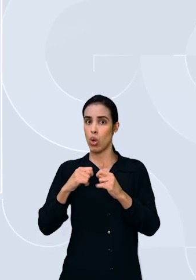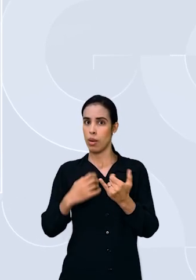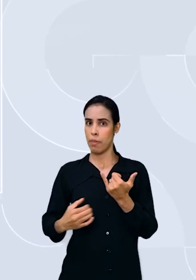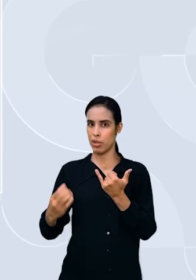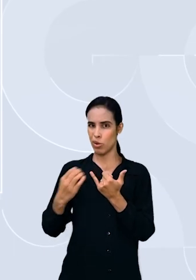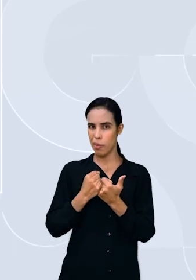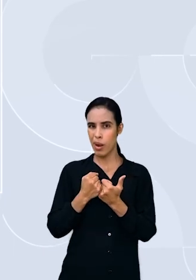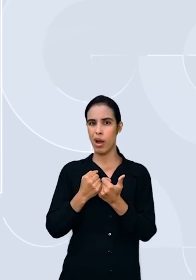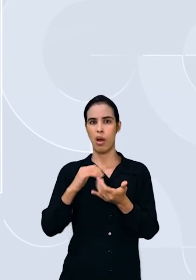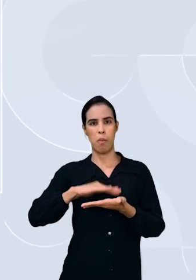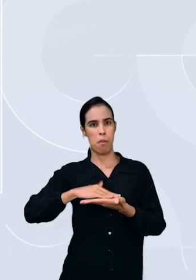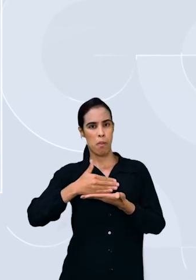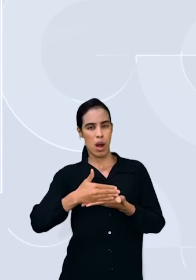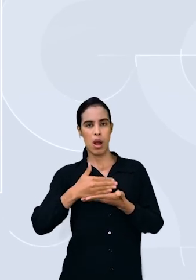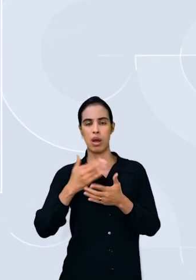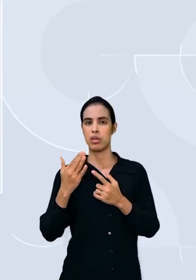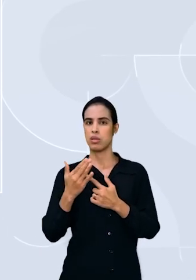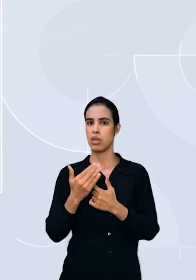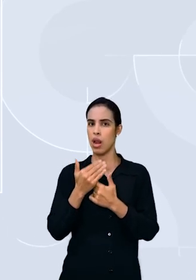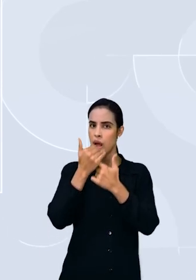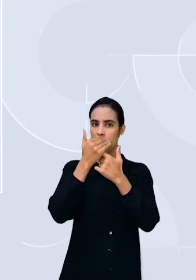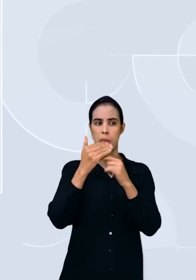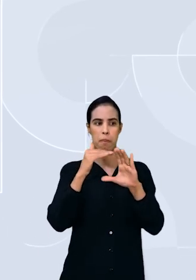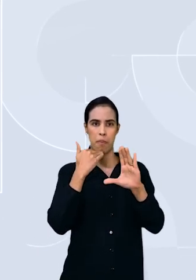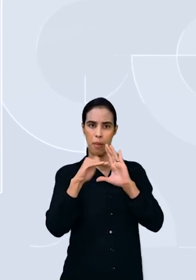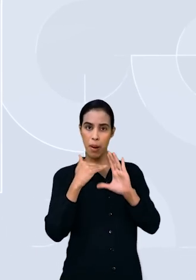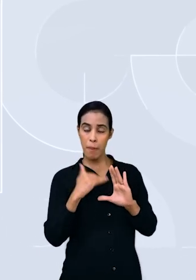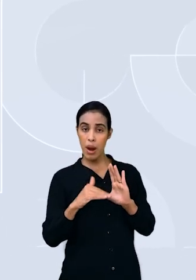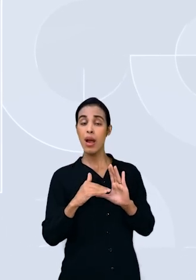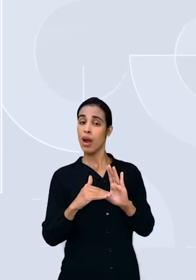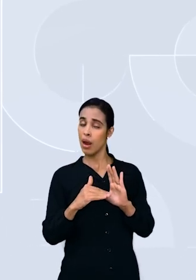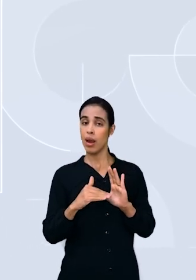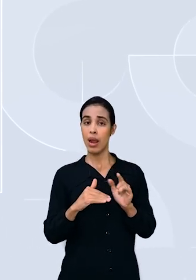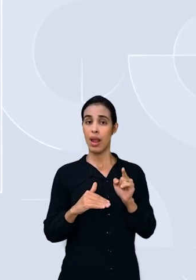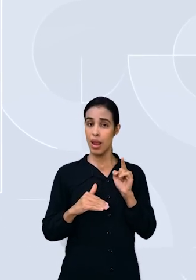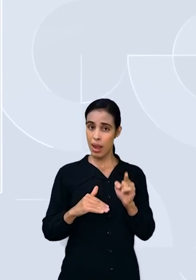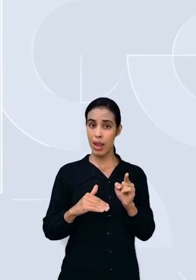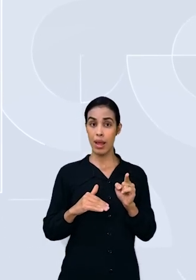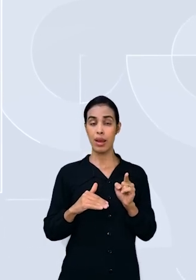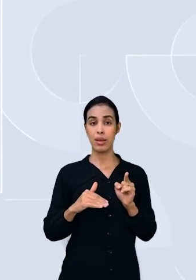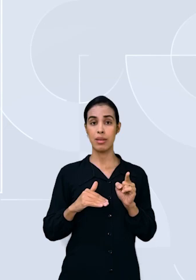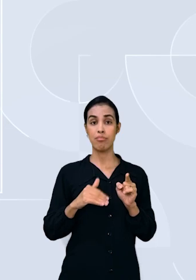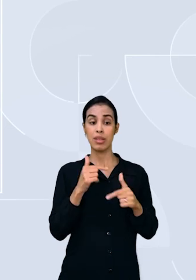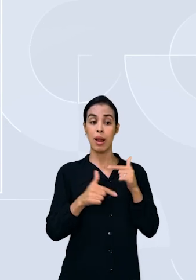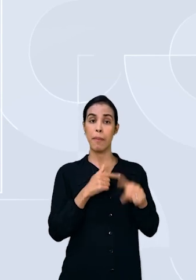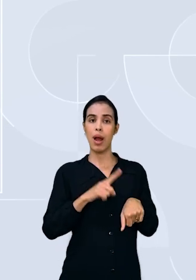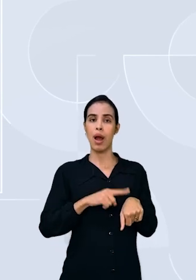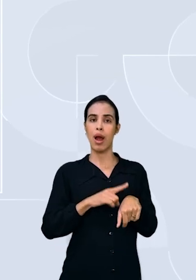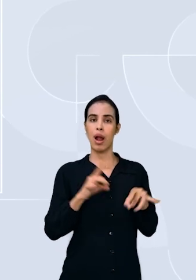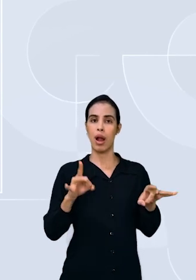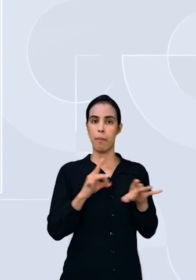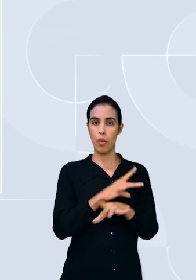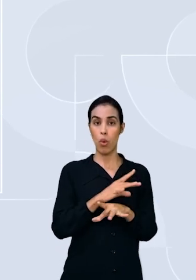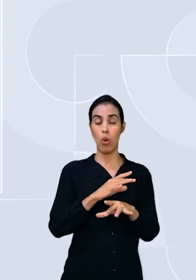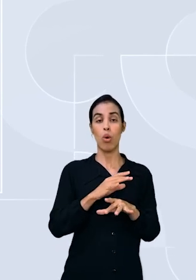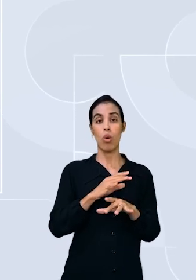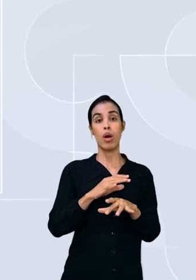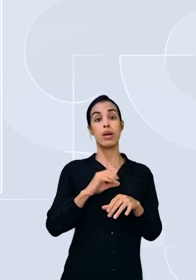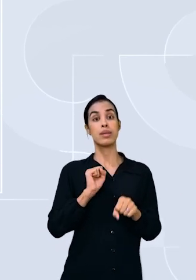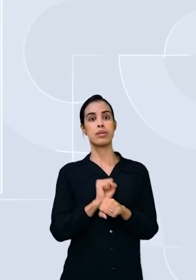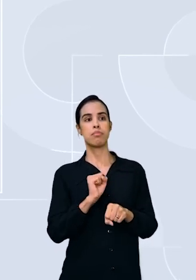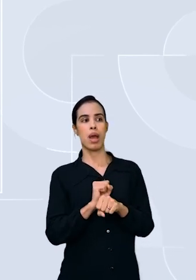a controle patronal por instrumentos telemáticos ou informatizados, permanecer em regime de plantão